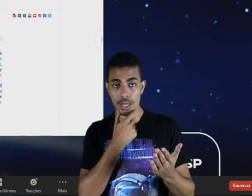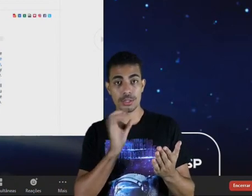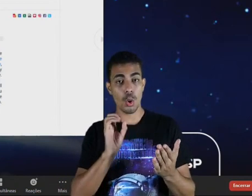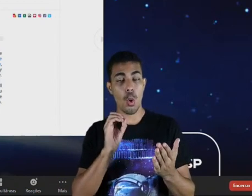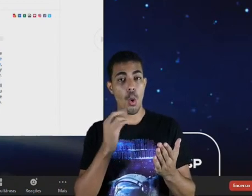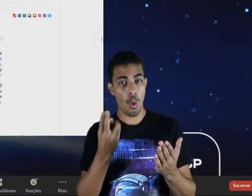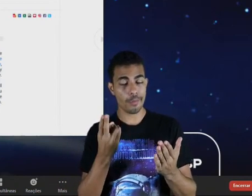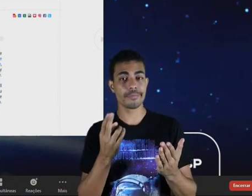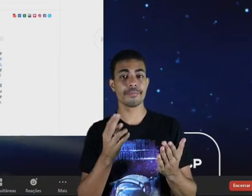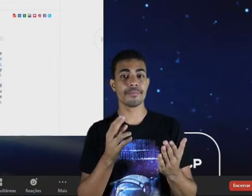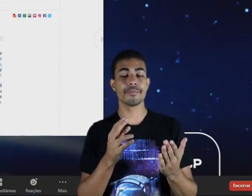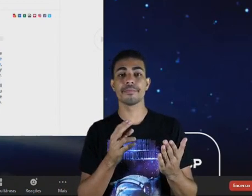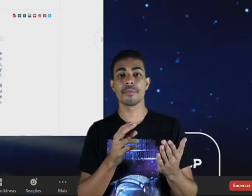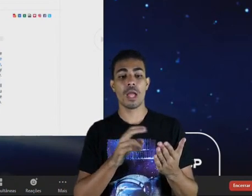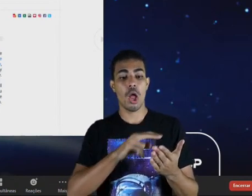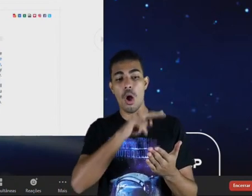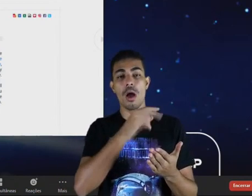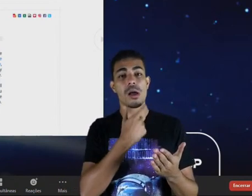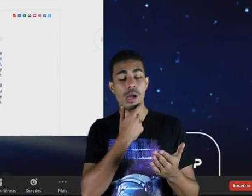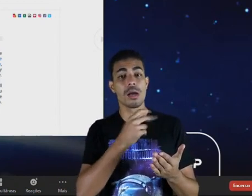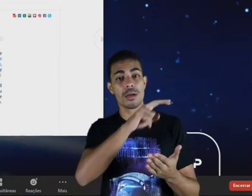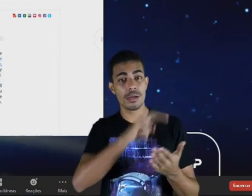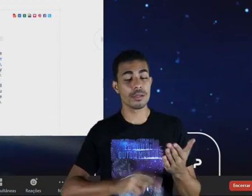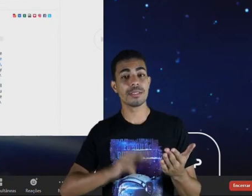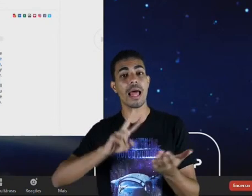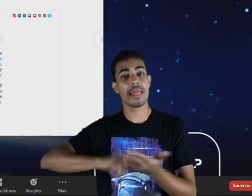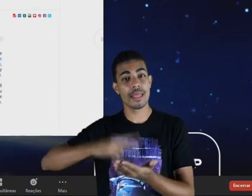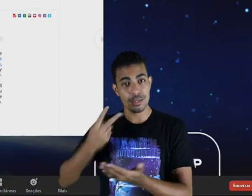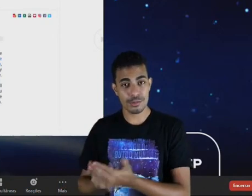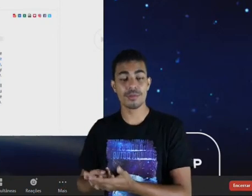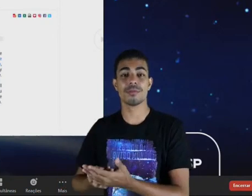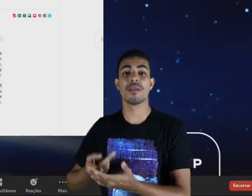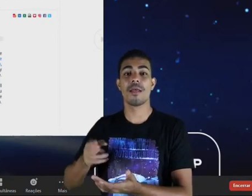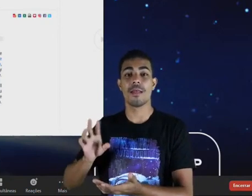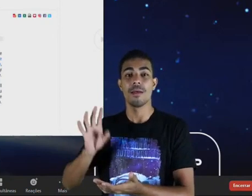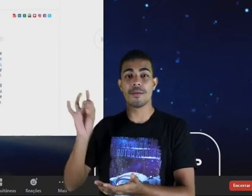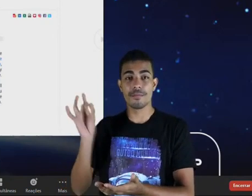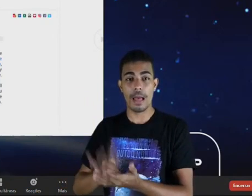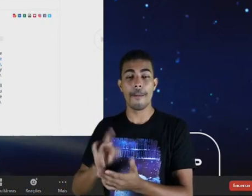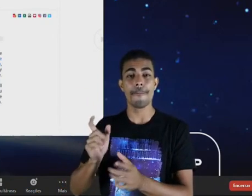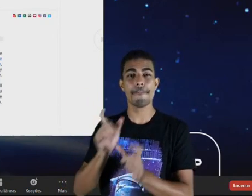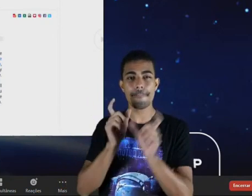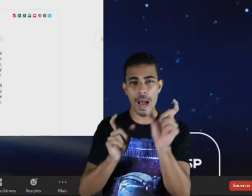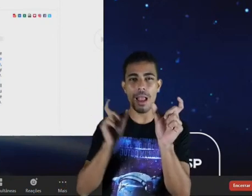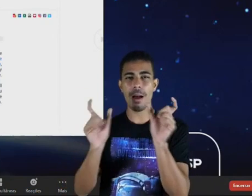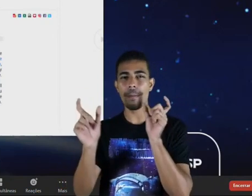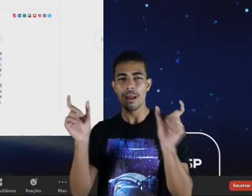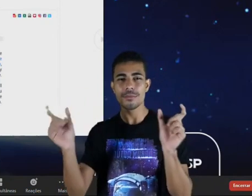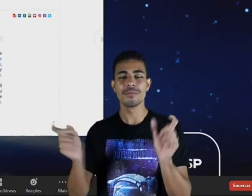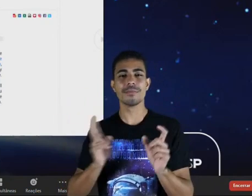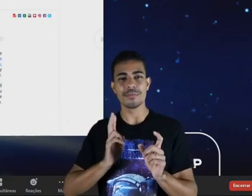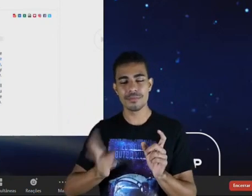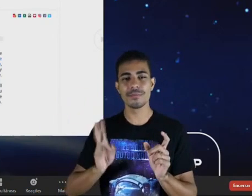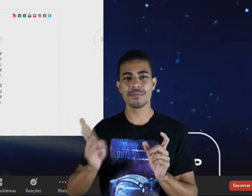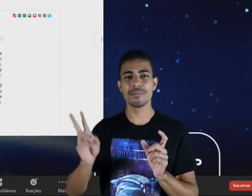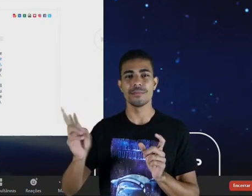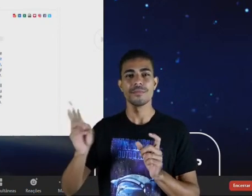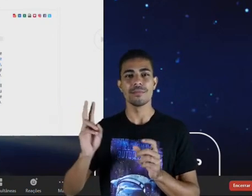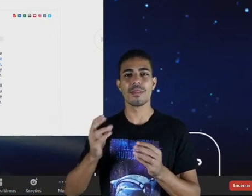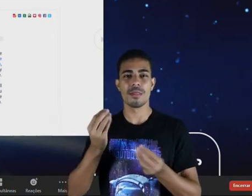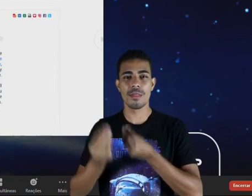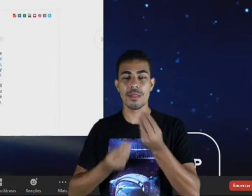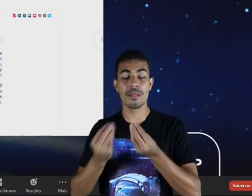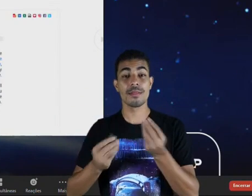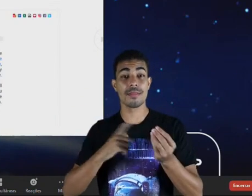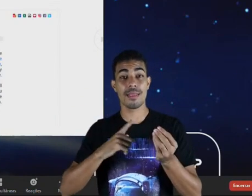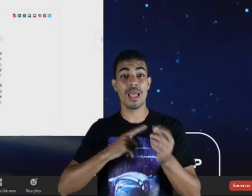ou se quiser a Bíblia em inglês traduzida, ou você quer o texto original, palavra por palavra, analisado, aí eu quero no grego. Como é que isso aqui